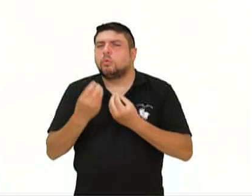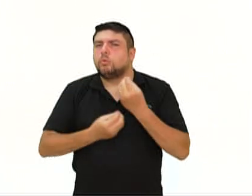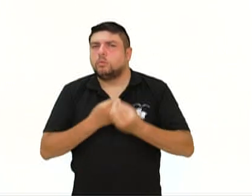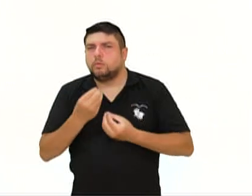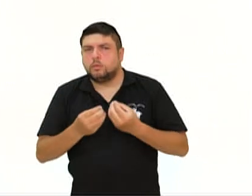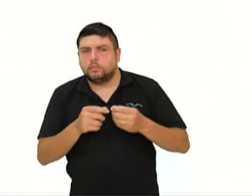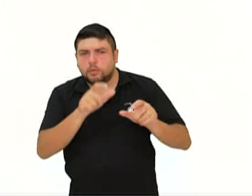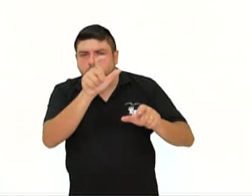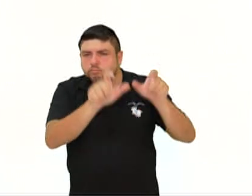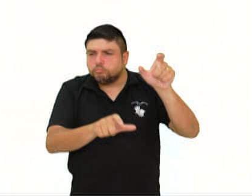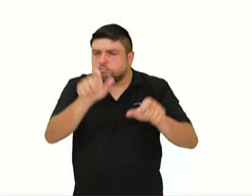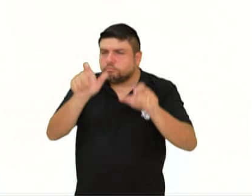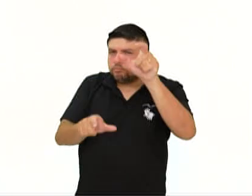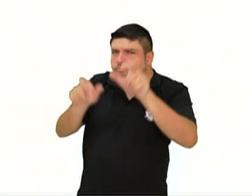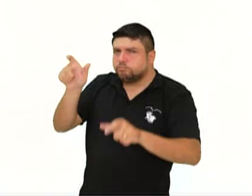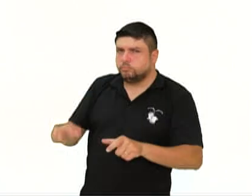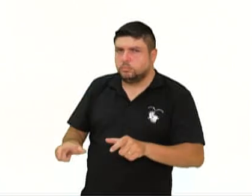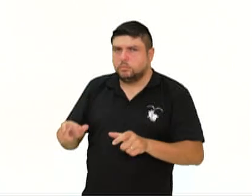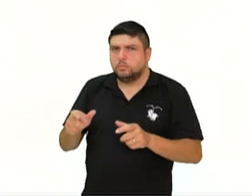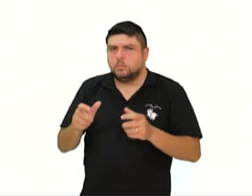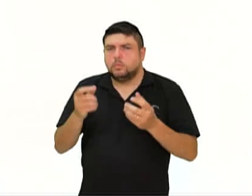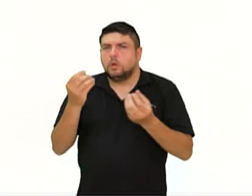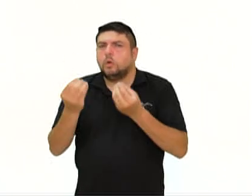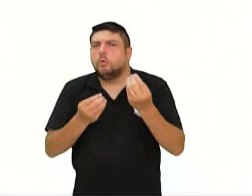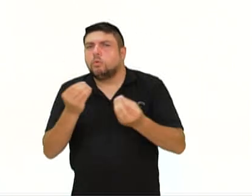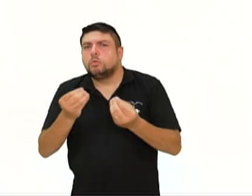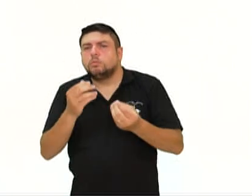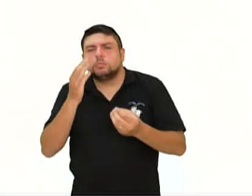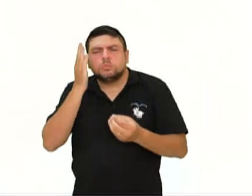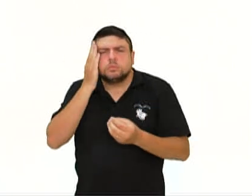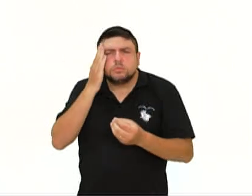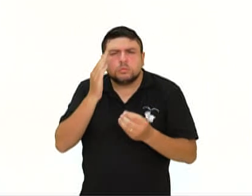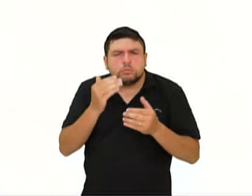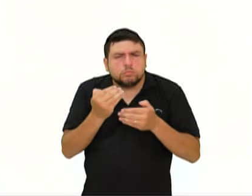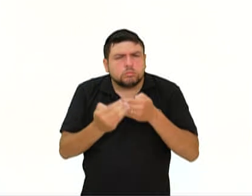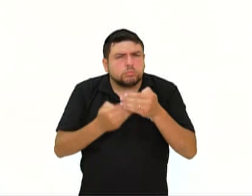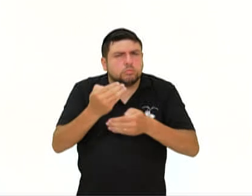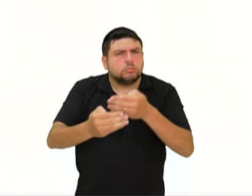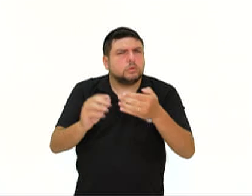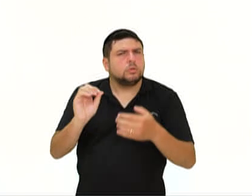personagens, como que você conhece o que vai ser tratado nesse texto.